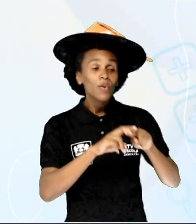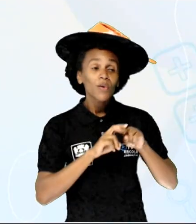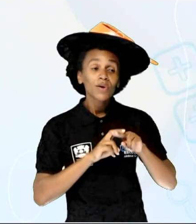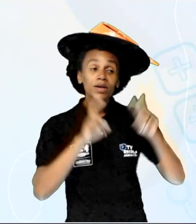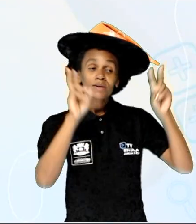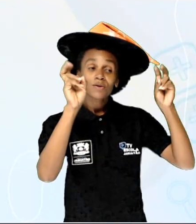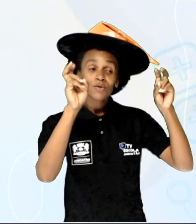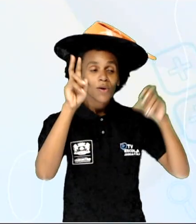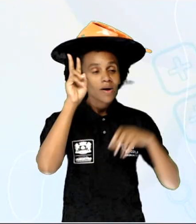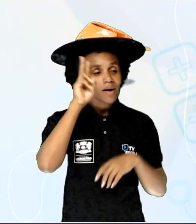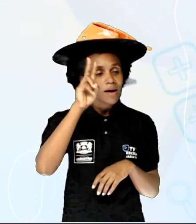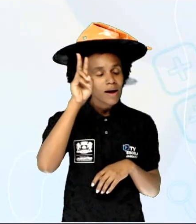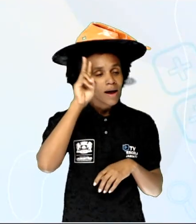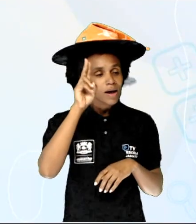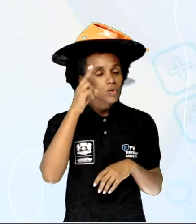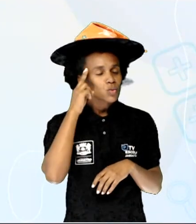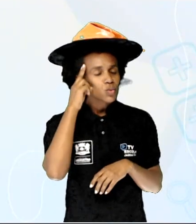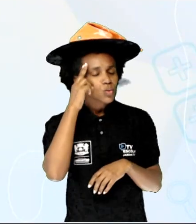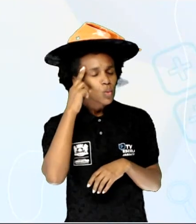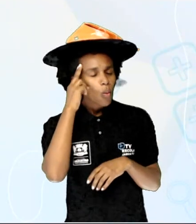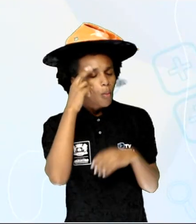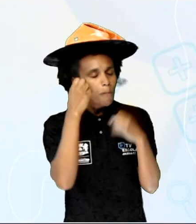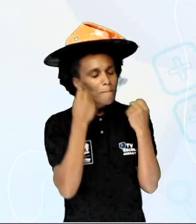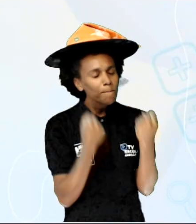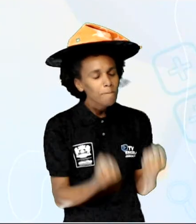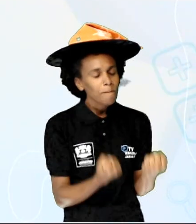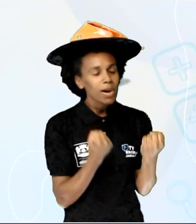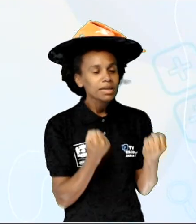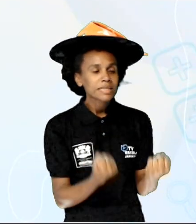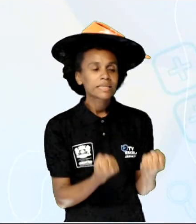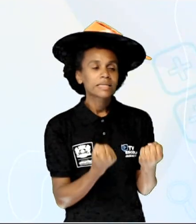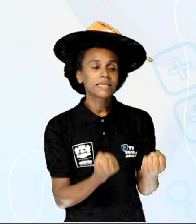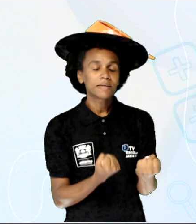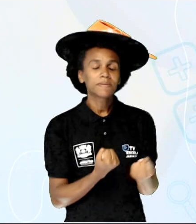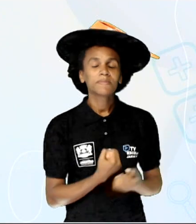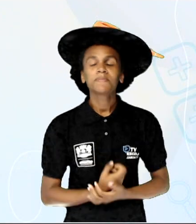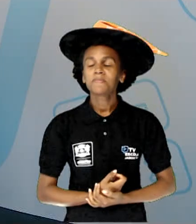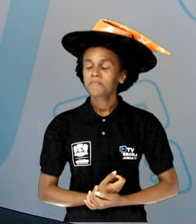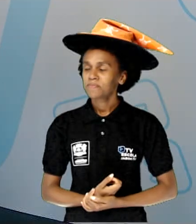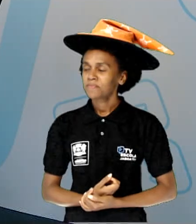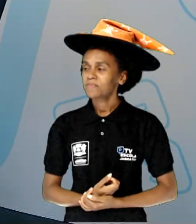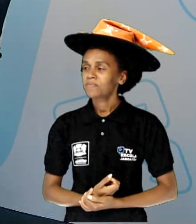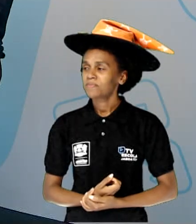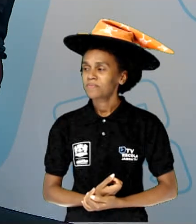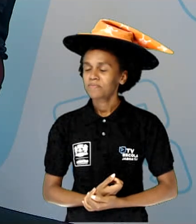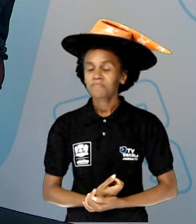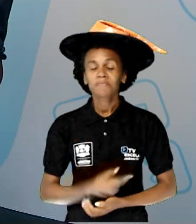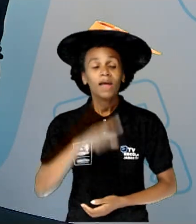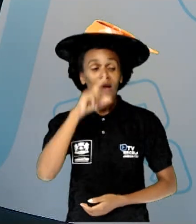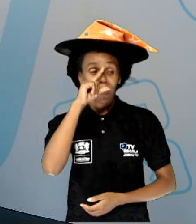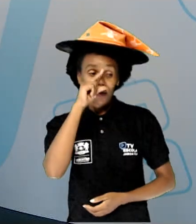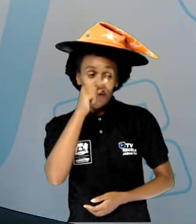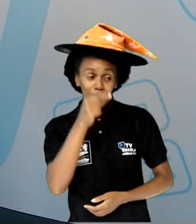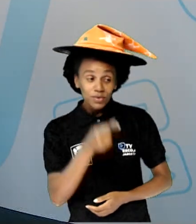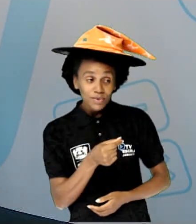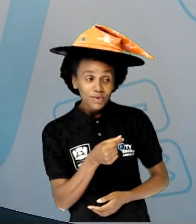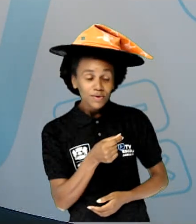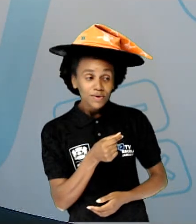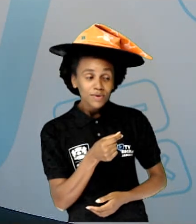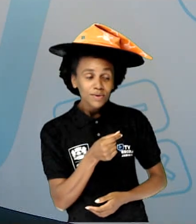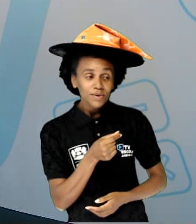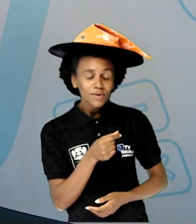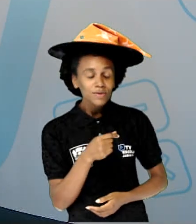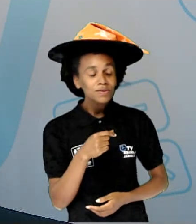sonho privado porque ele foi muito tempo águas produtora a bumbum ainda colocou